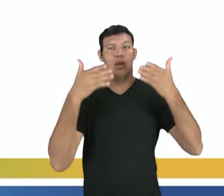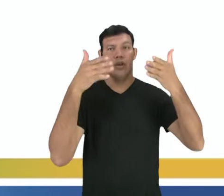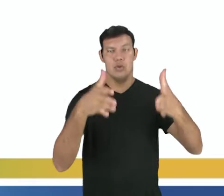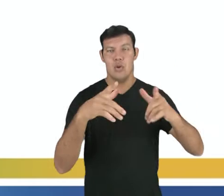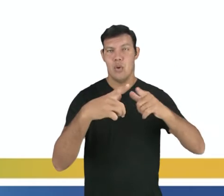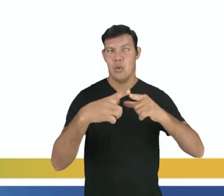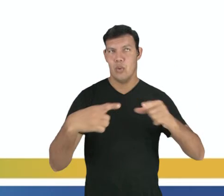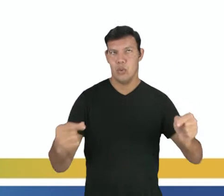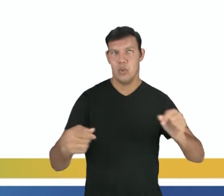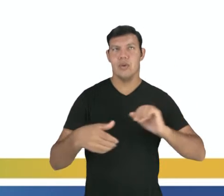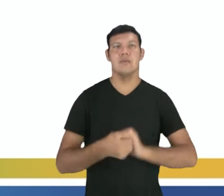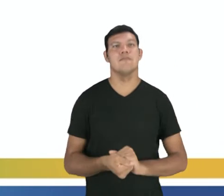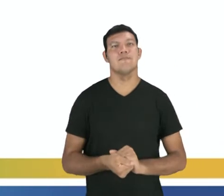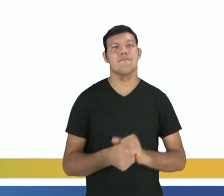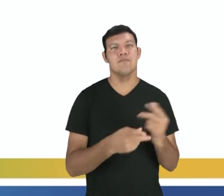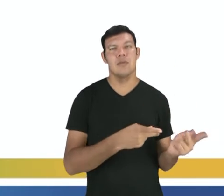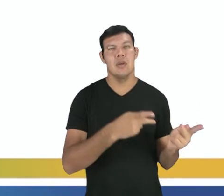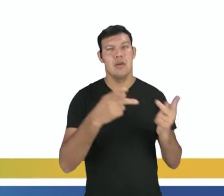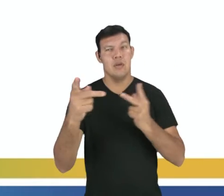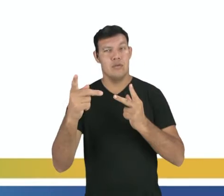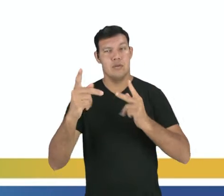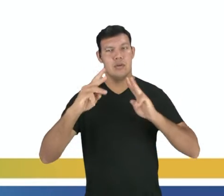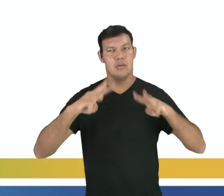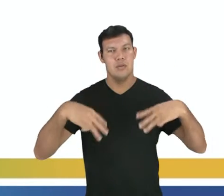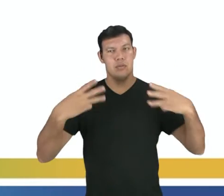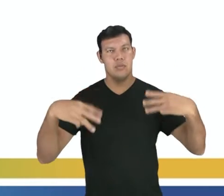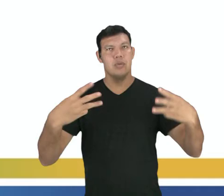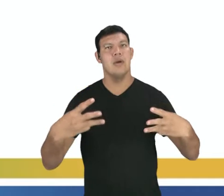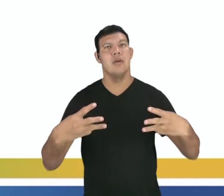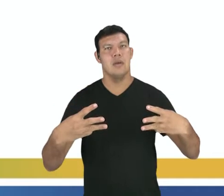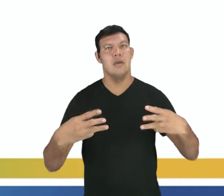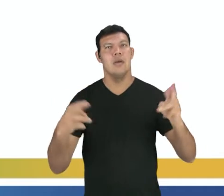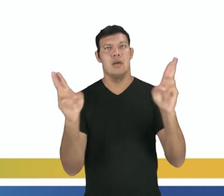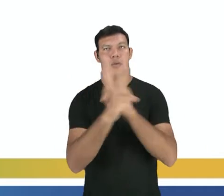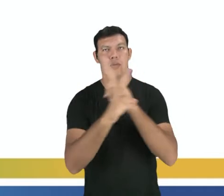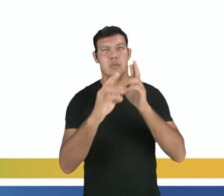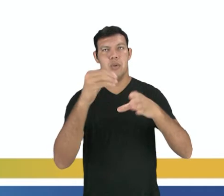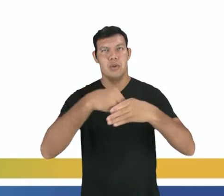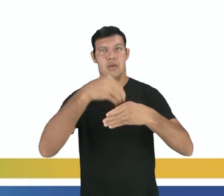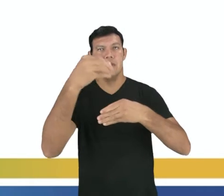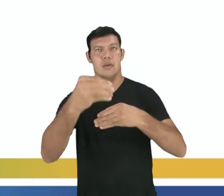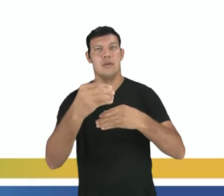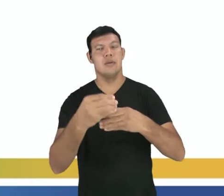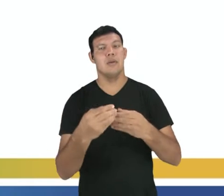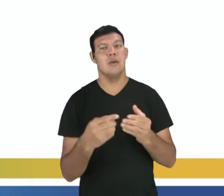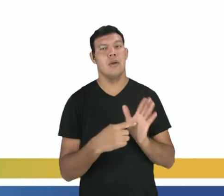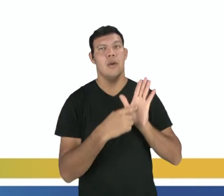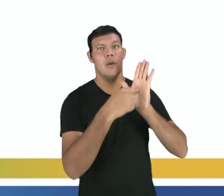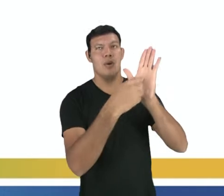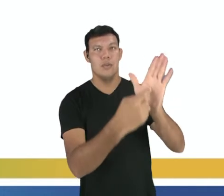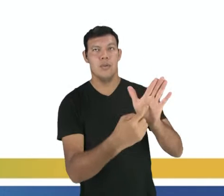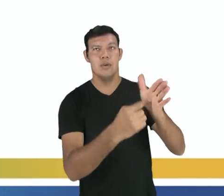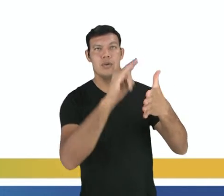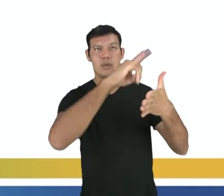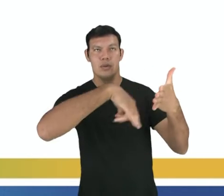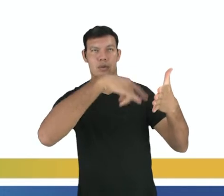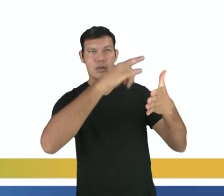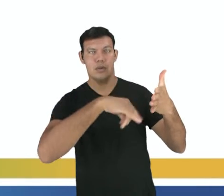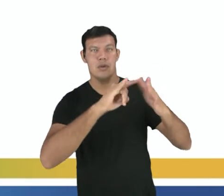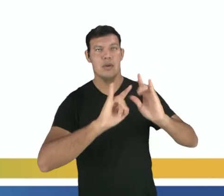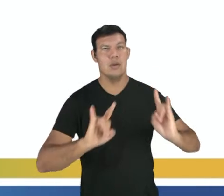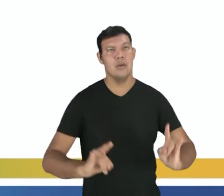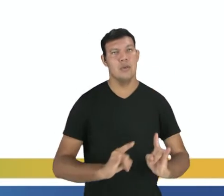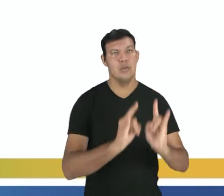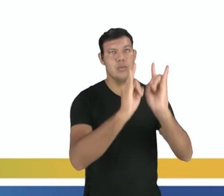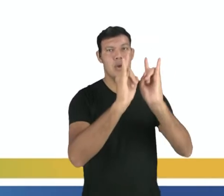a Brasília, visitou o Ministério das Relações Exteriores, levou os seus documentos ao Palácio do Buriti,